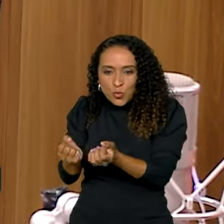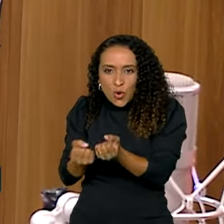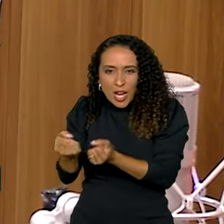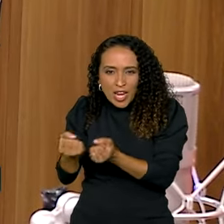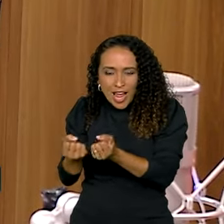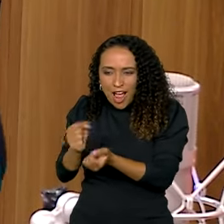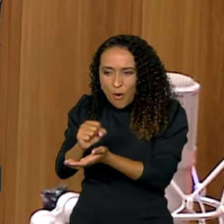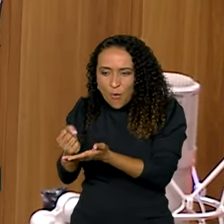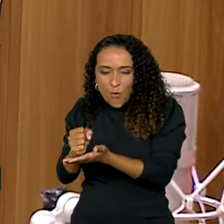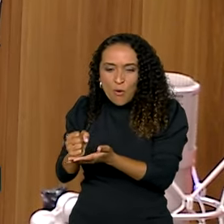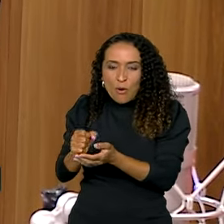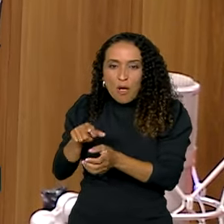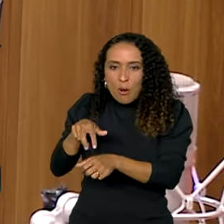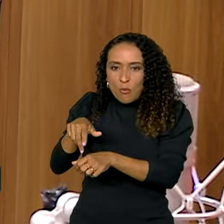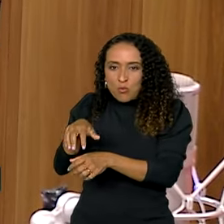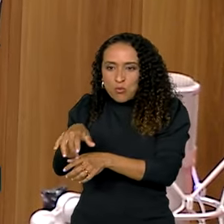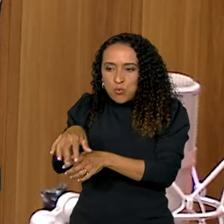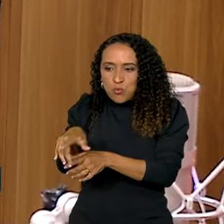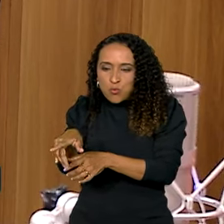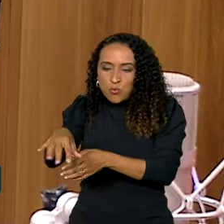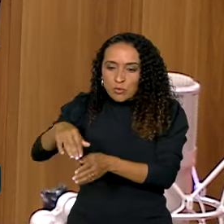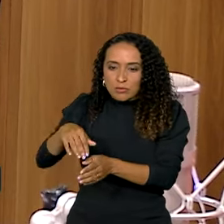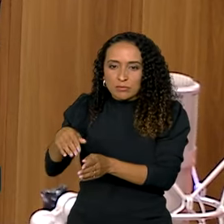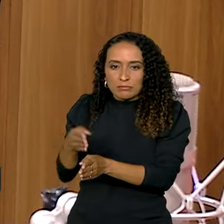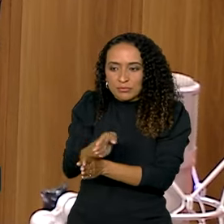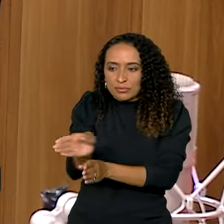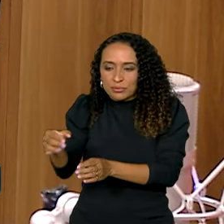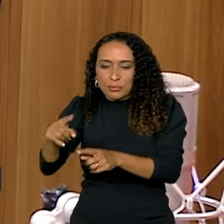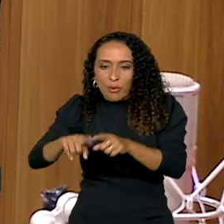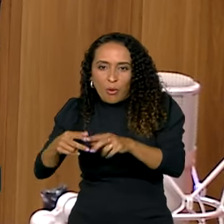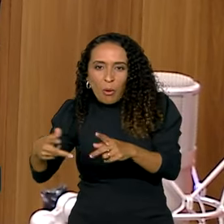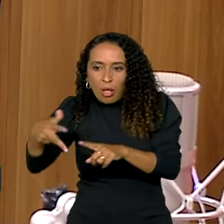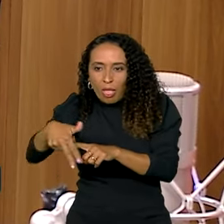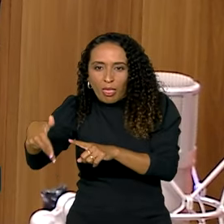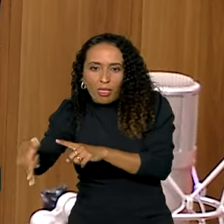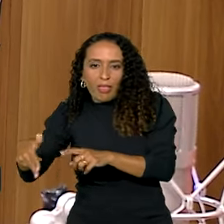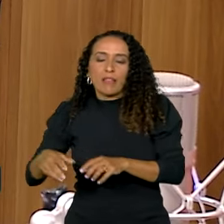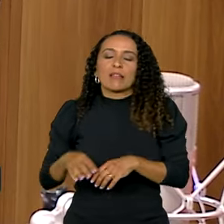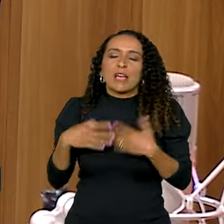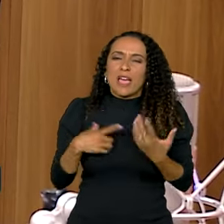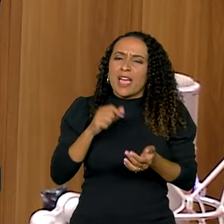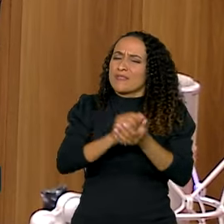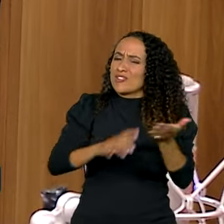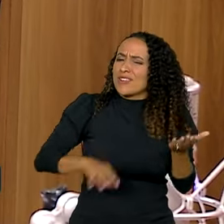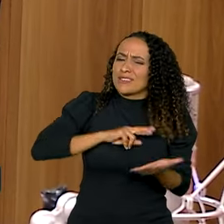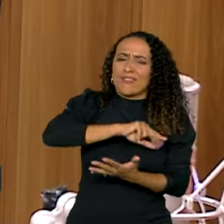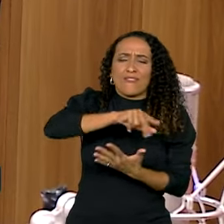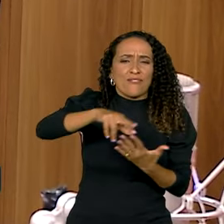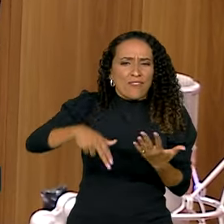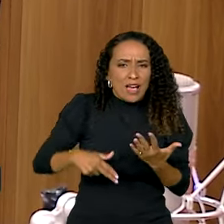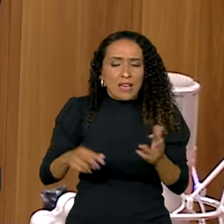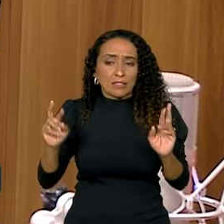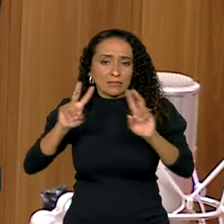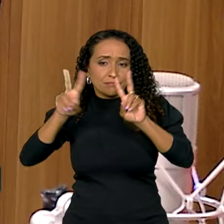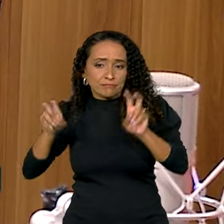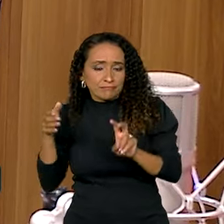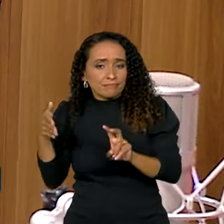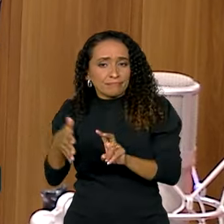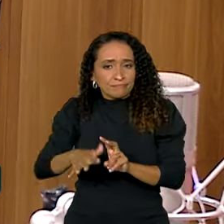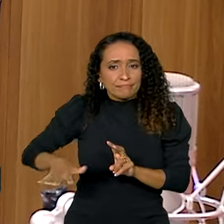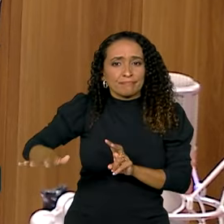marcianos, né, para andar e desviar dos obstáculos. Então, é uma atividade, nós temos várias atividades relacionadas a